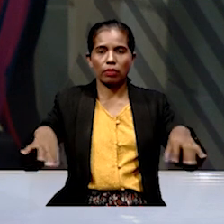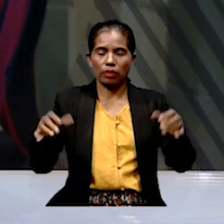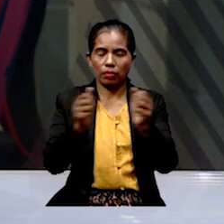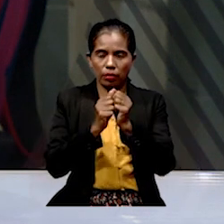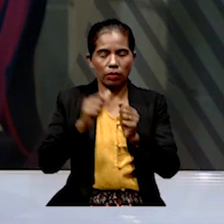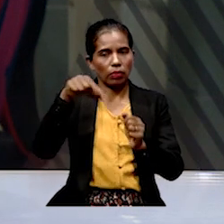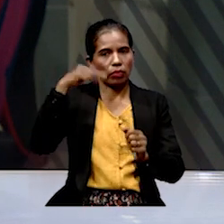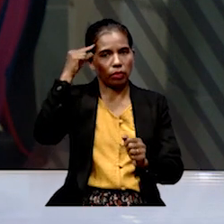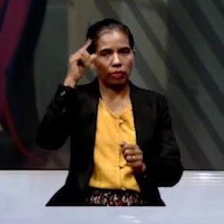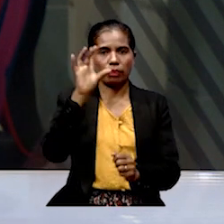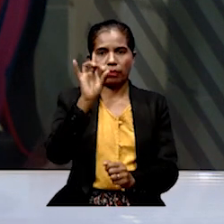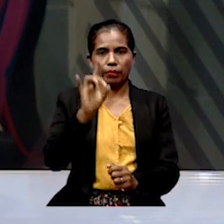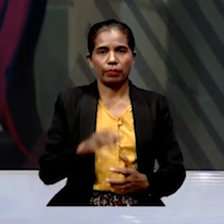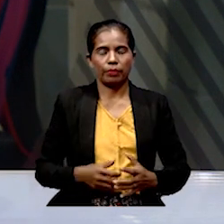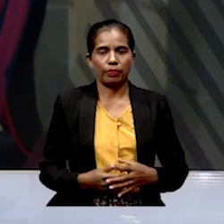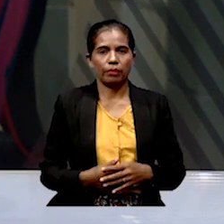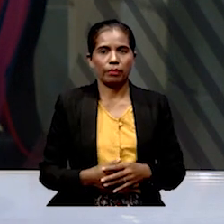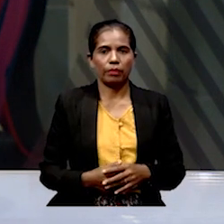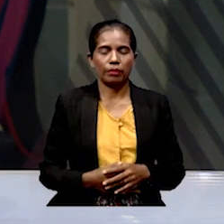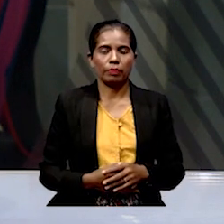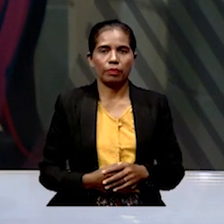da UALO.